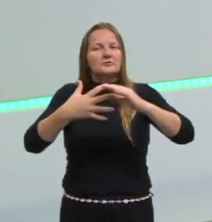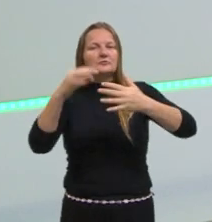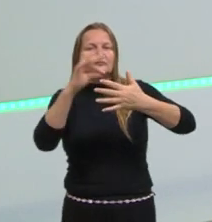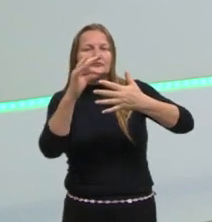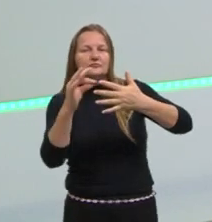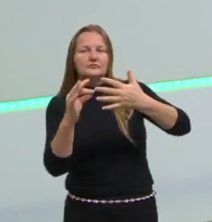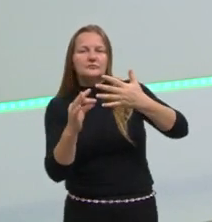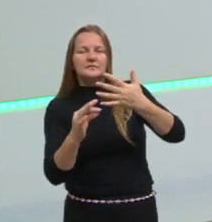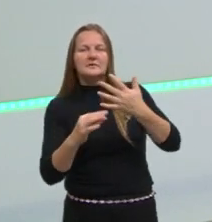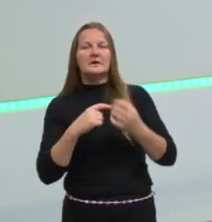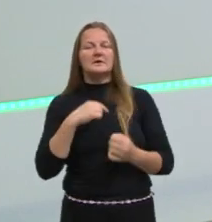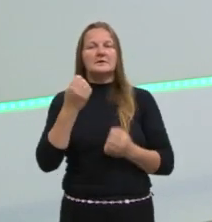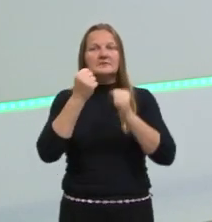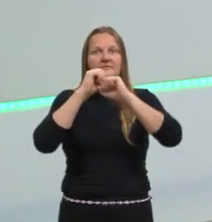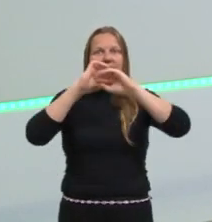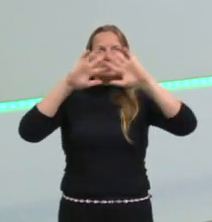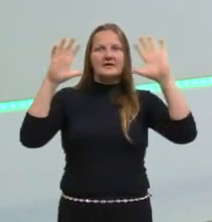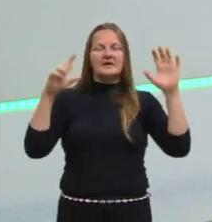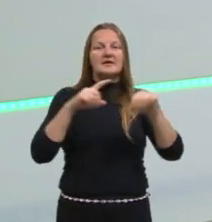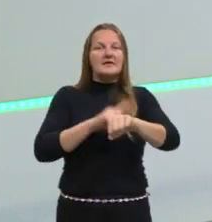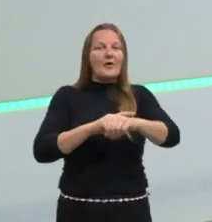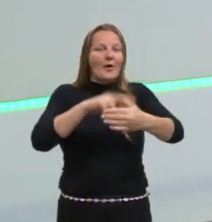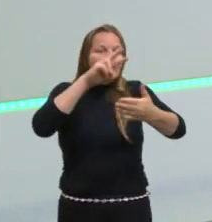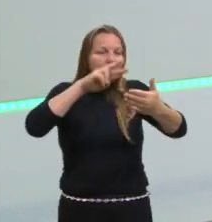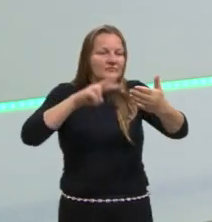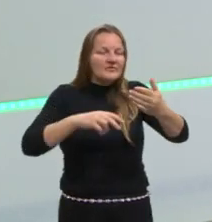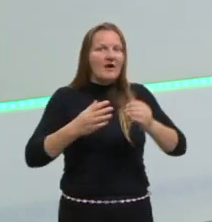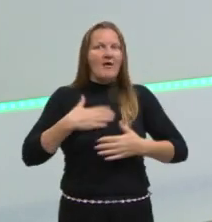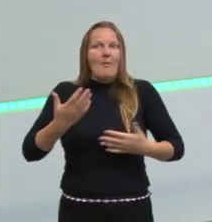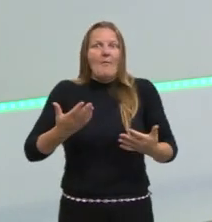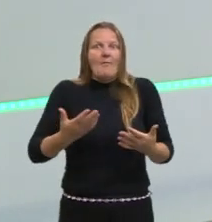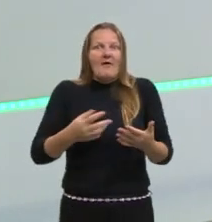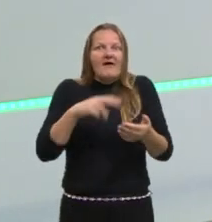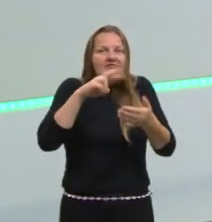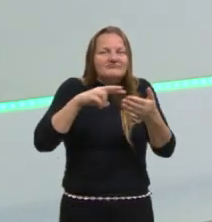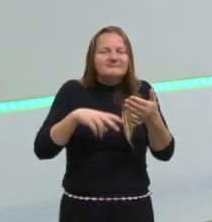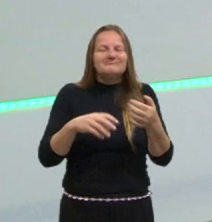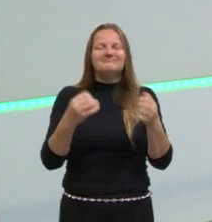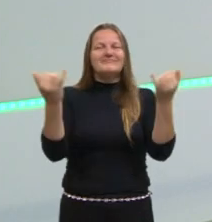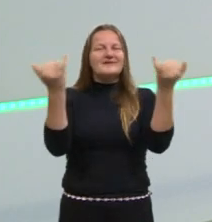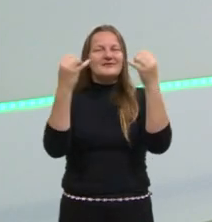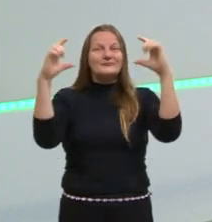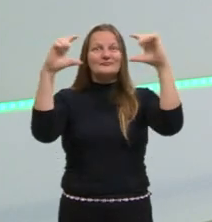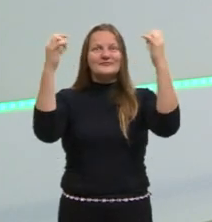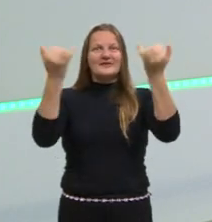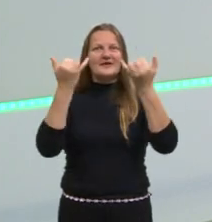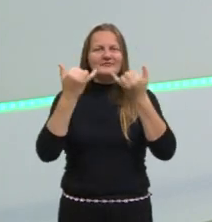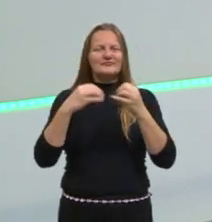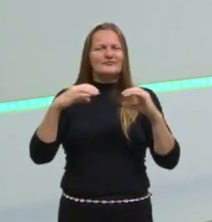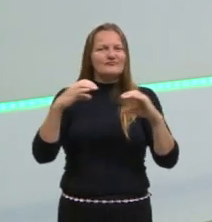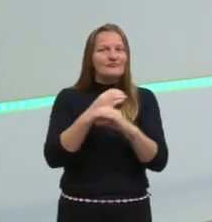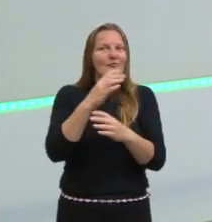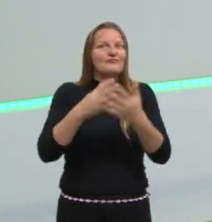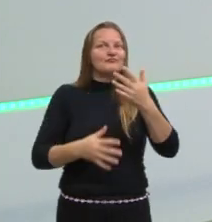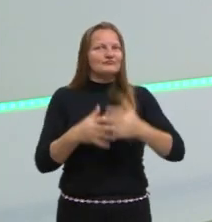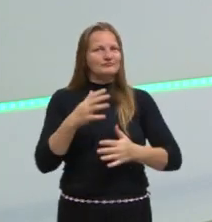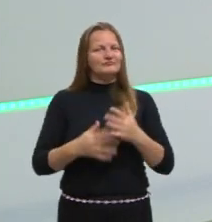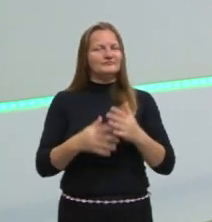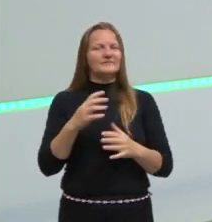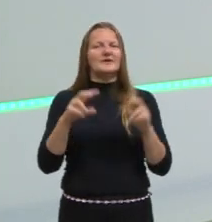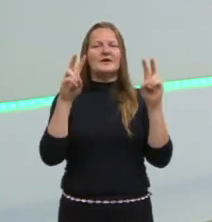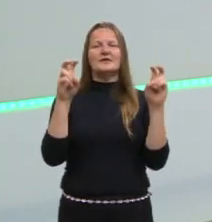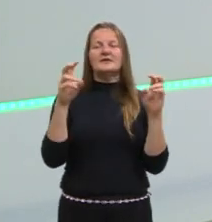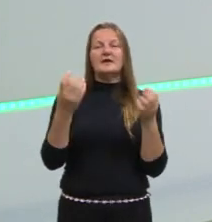para conseguir entender ele na hora de ler e não se apavorar na Hora da Leitura daqueles enunciados complexos né que trazem vários